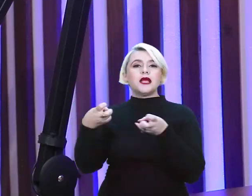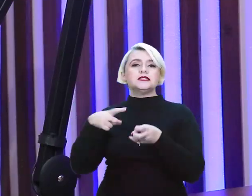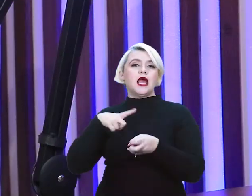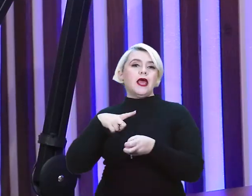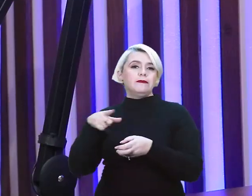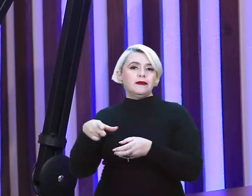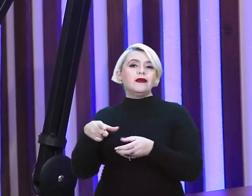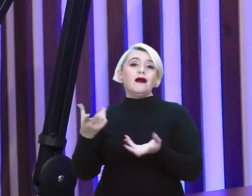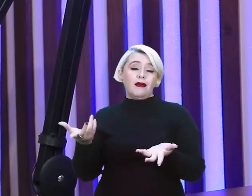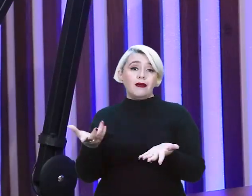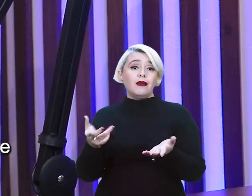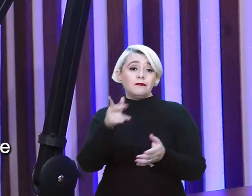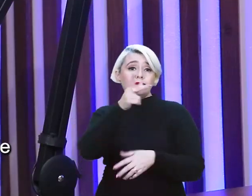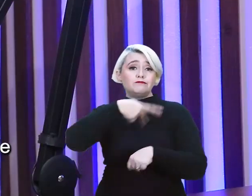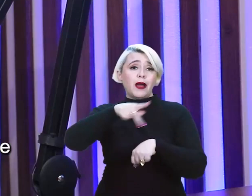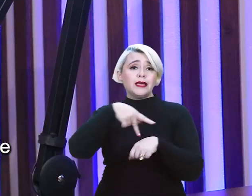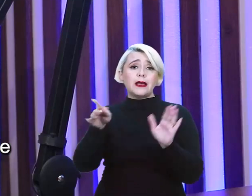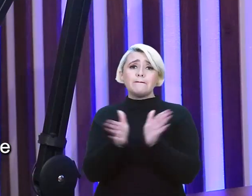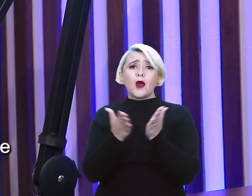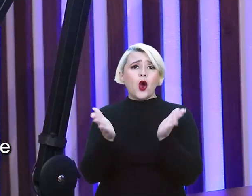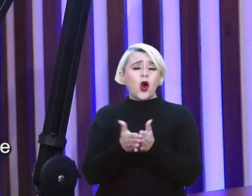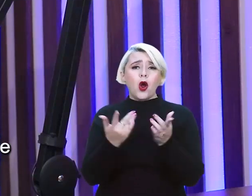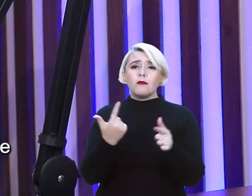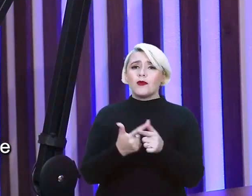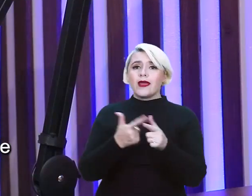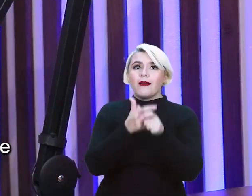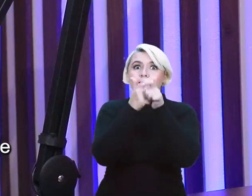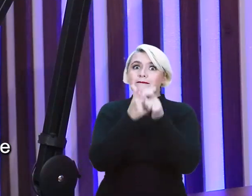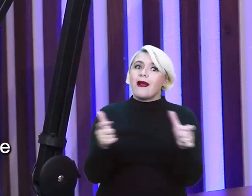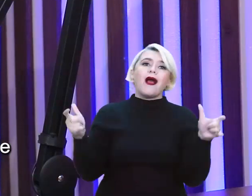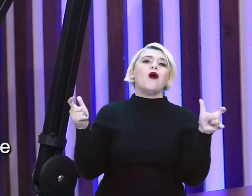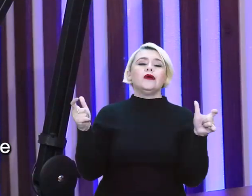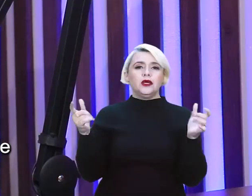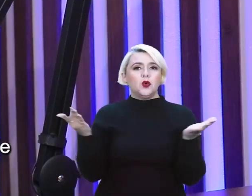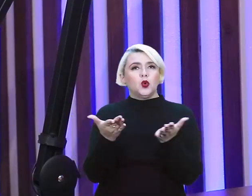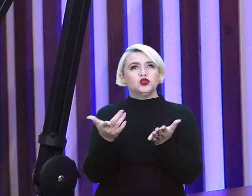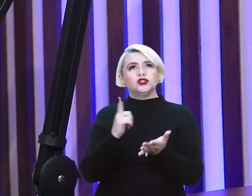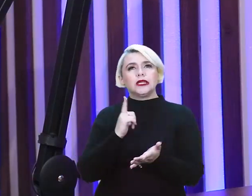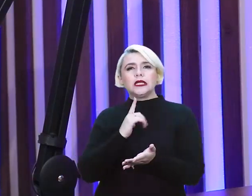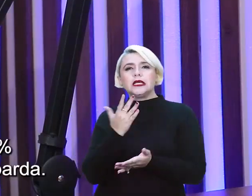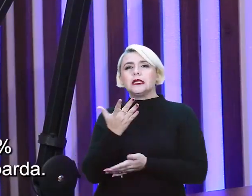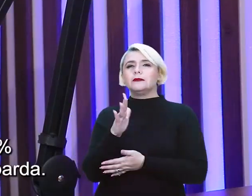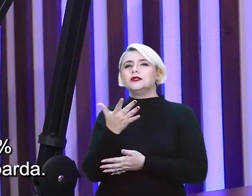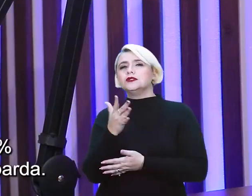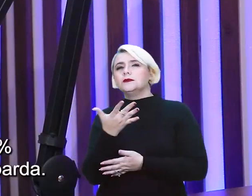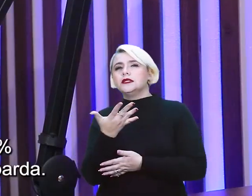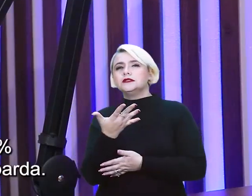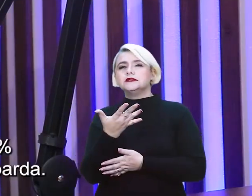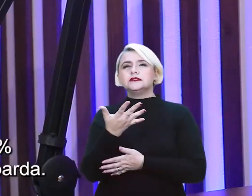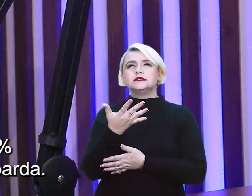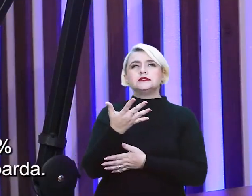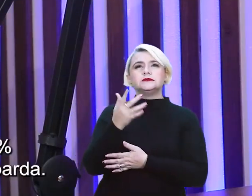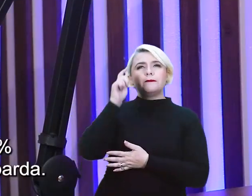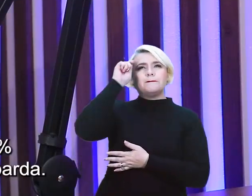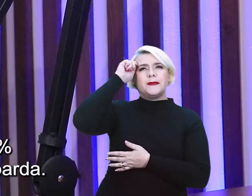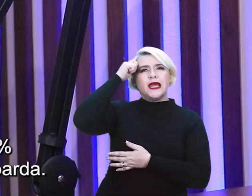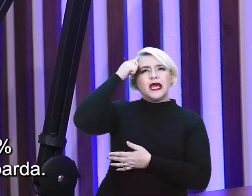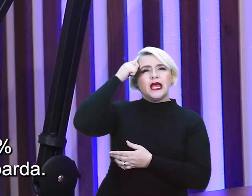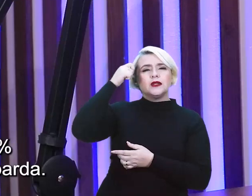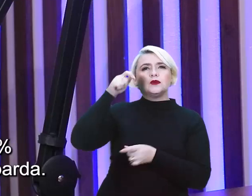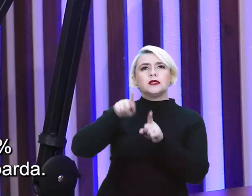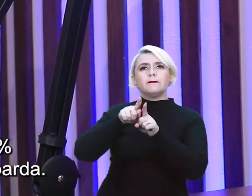e o país é pobre. Por quê? Porque a imensa maioria, hoje nós estamos aí na casa entre pretos e pardos, de